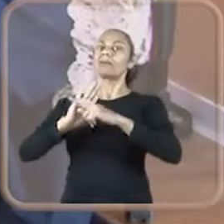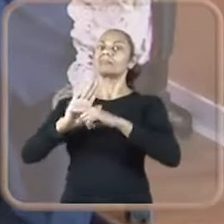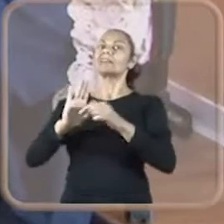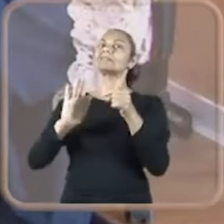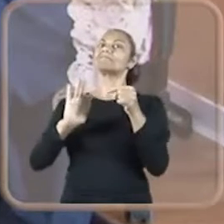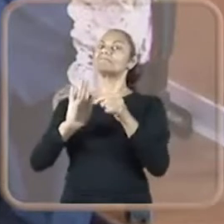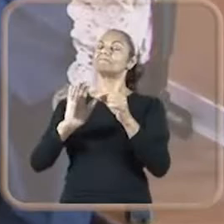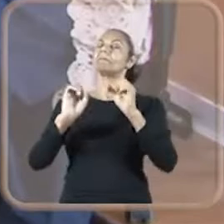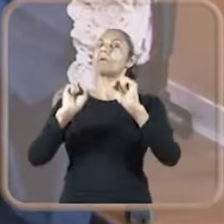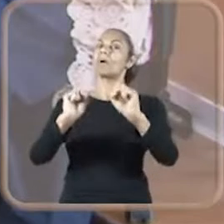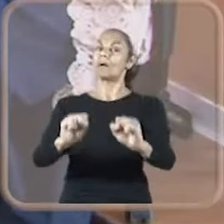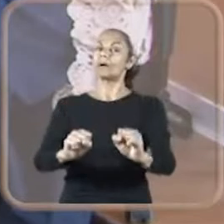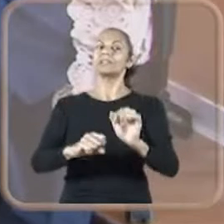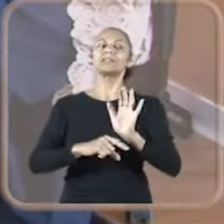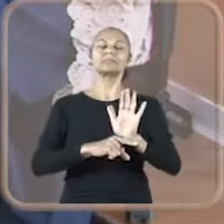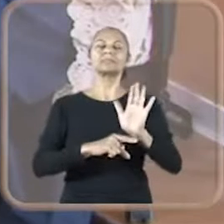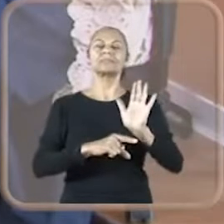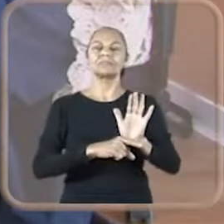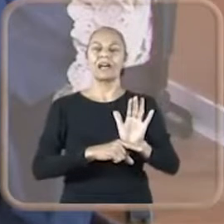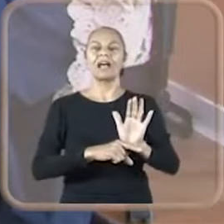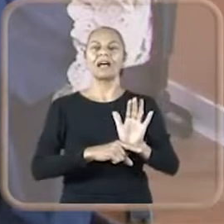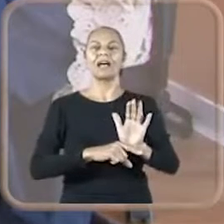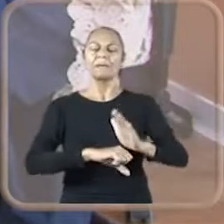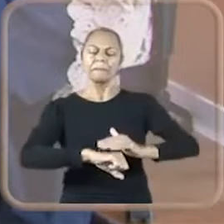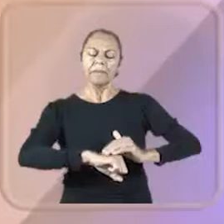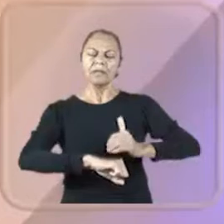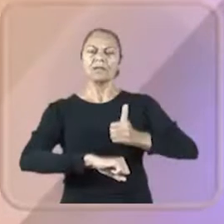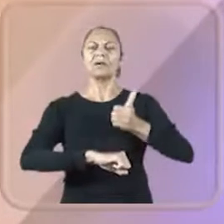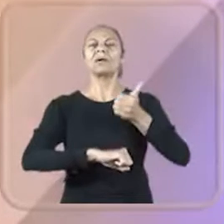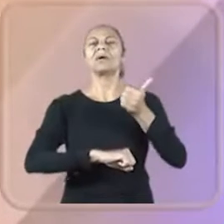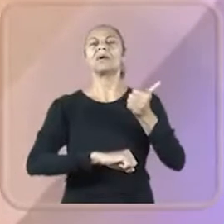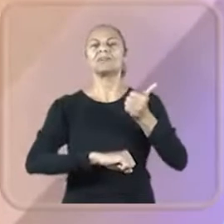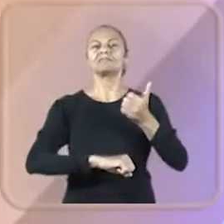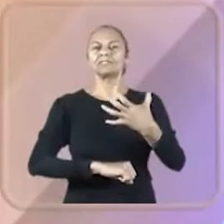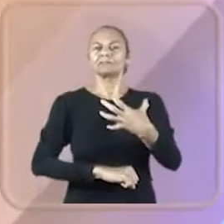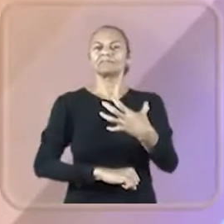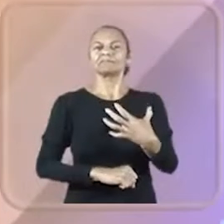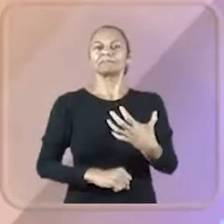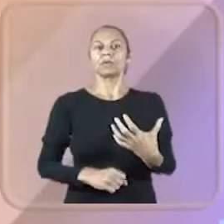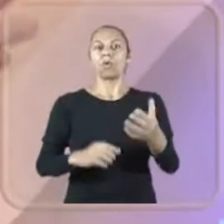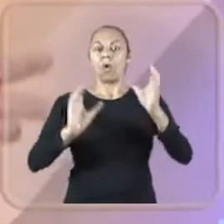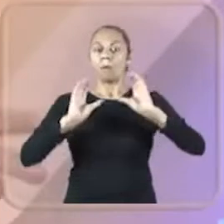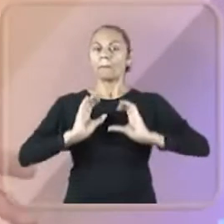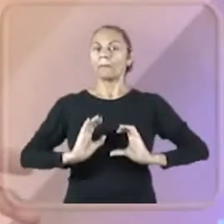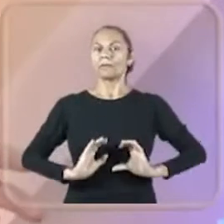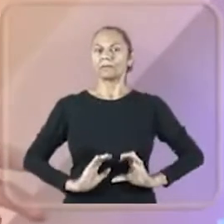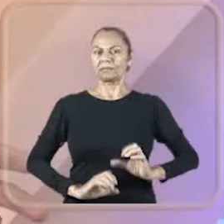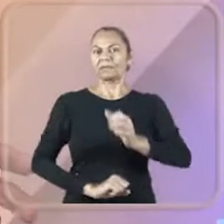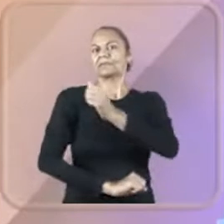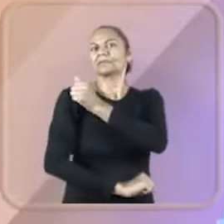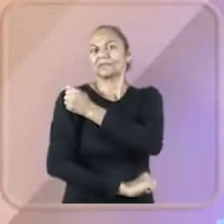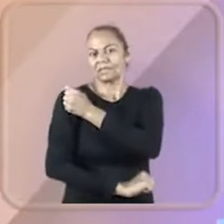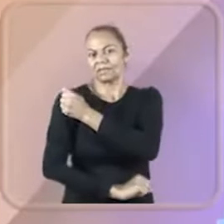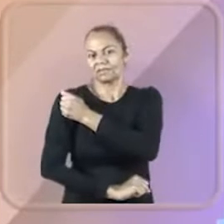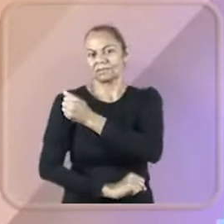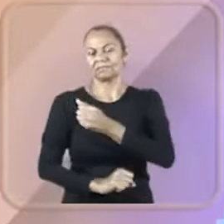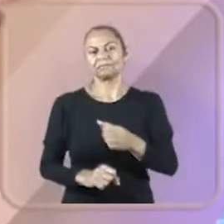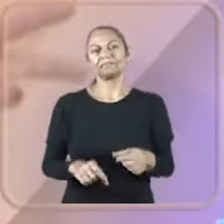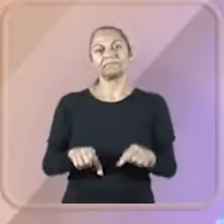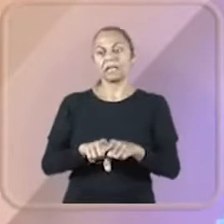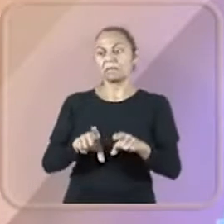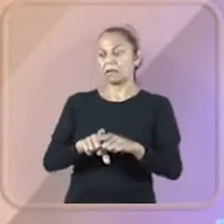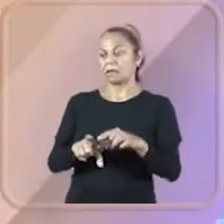o bom de tudo isso é que a gente consegue garantir a sinergia entre as ações da